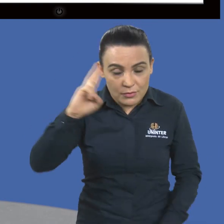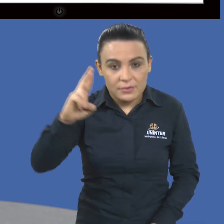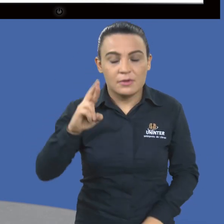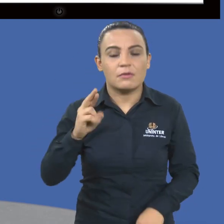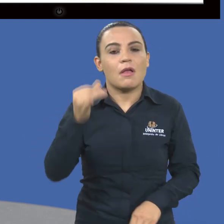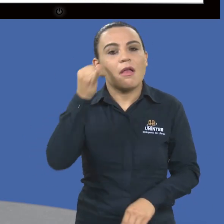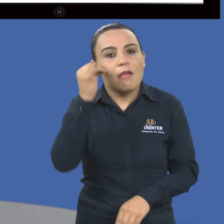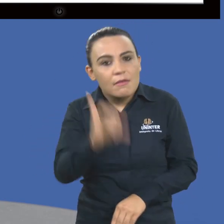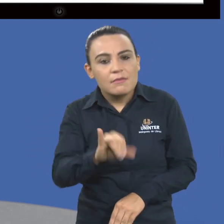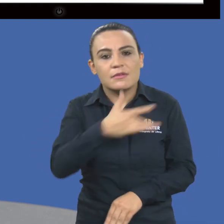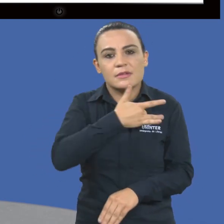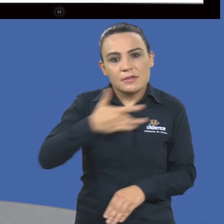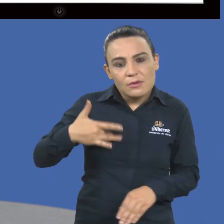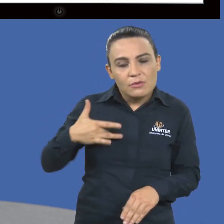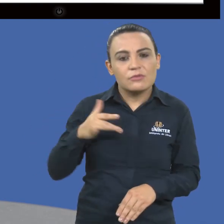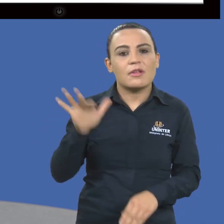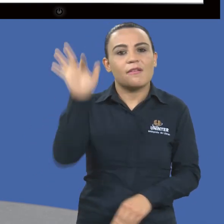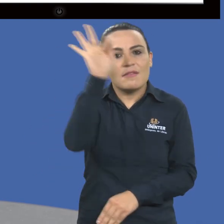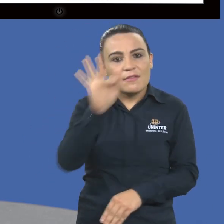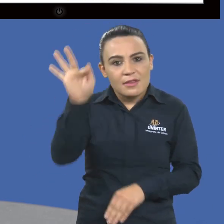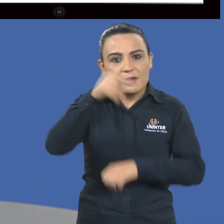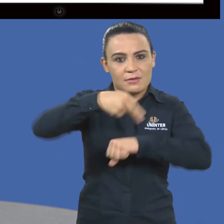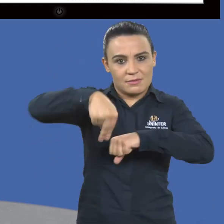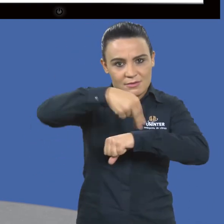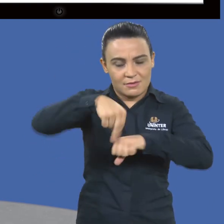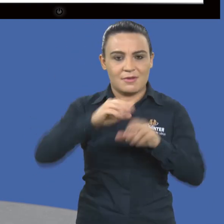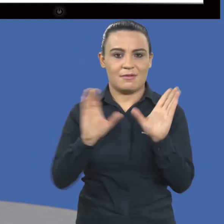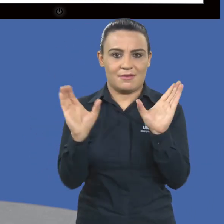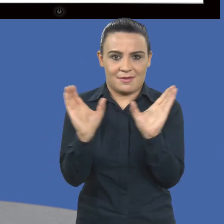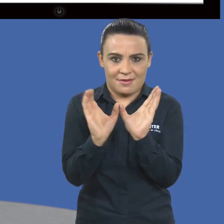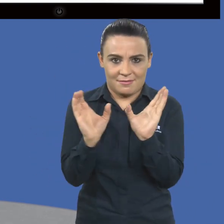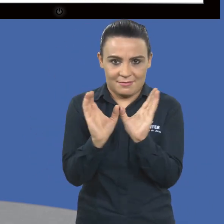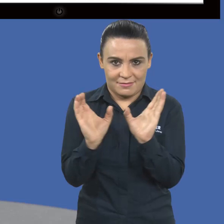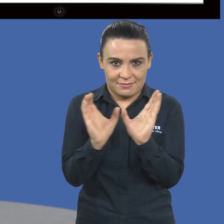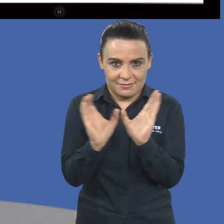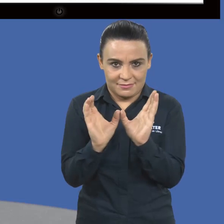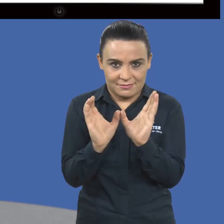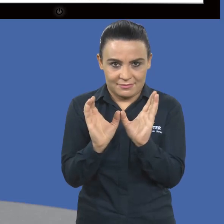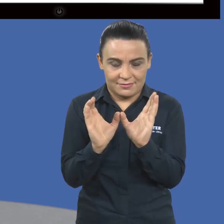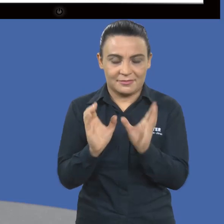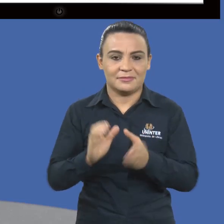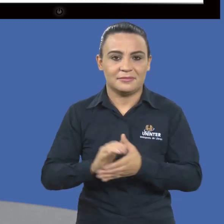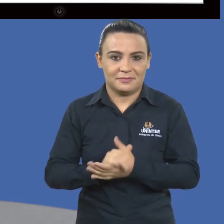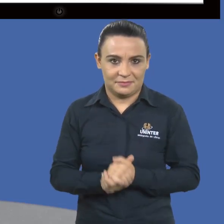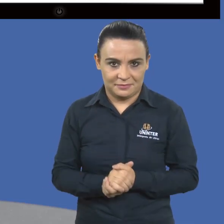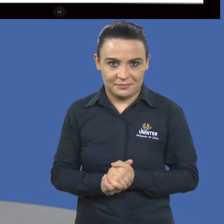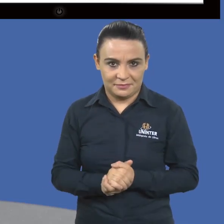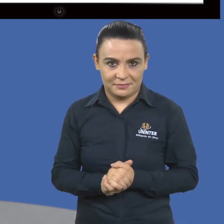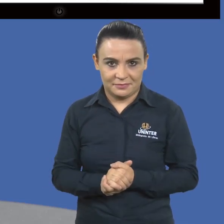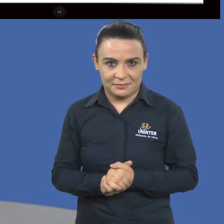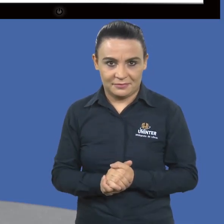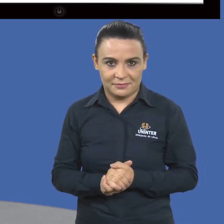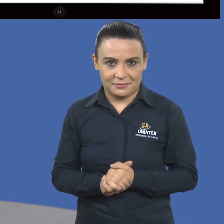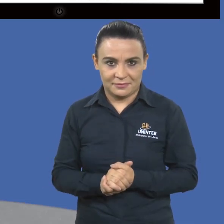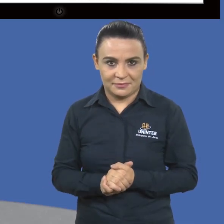coordenador de Prevenção e Saúde da Federação Nacional das APAES.